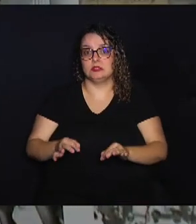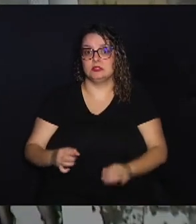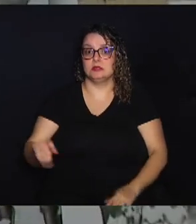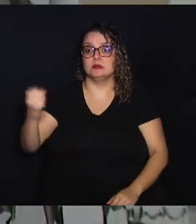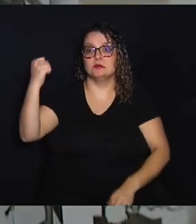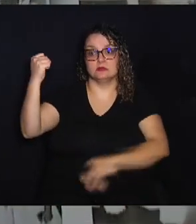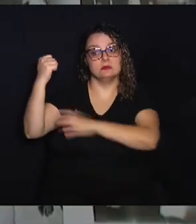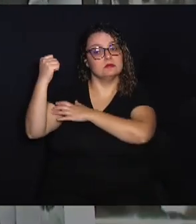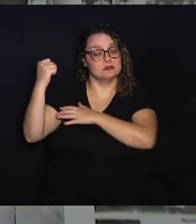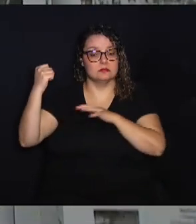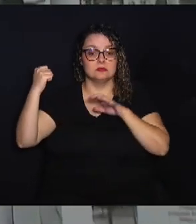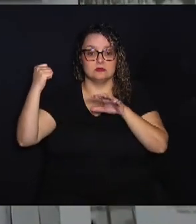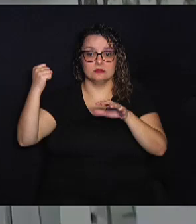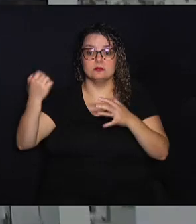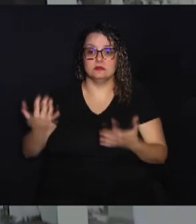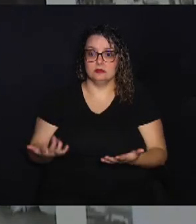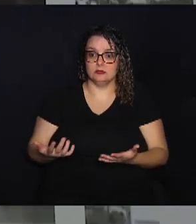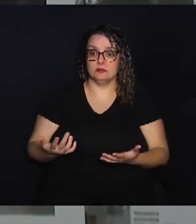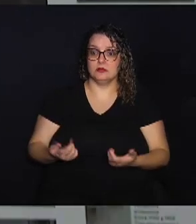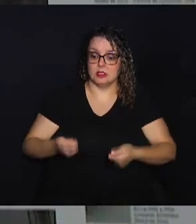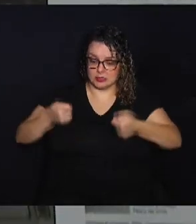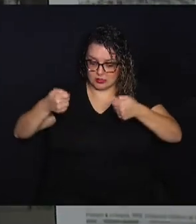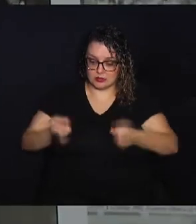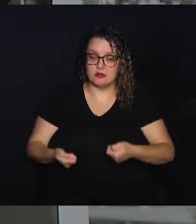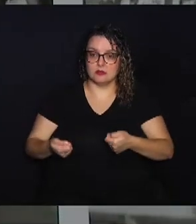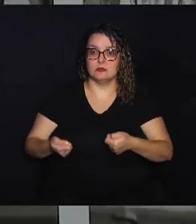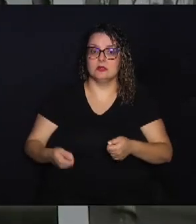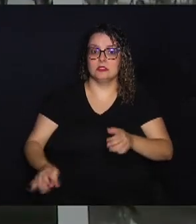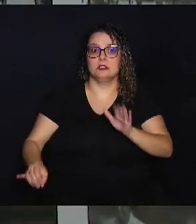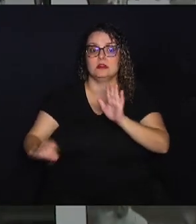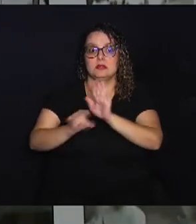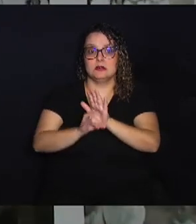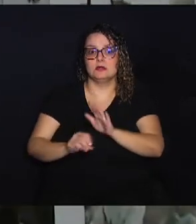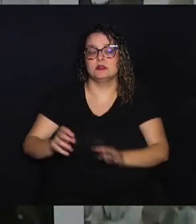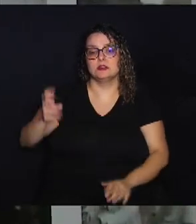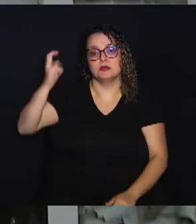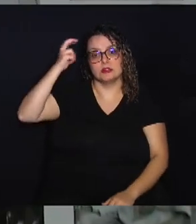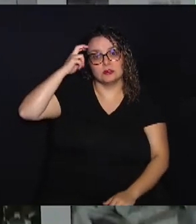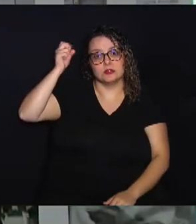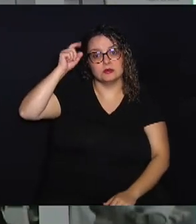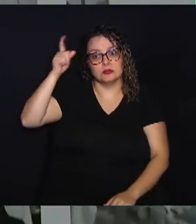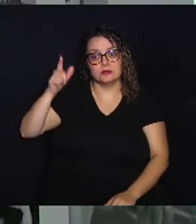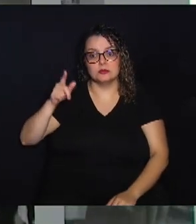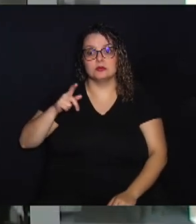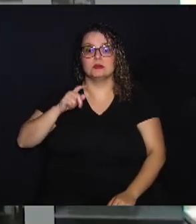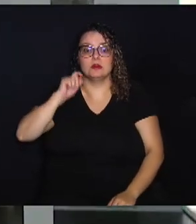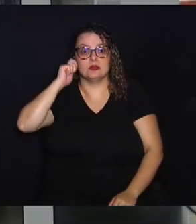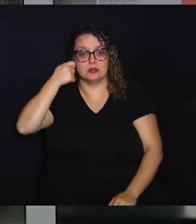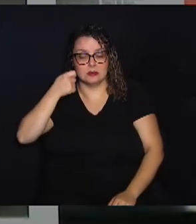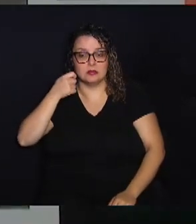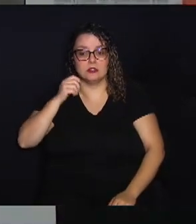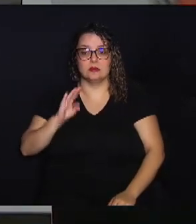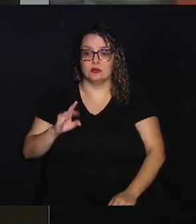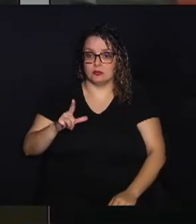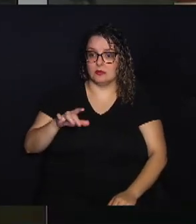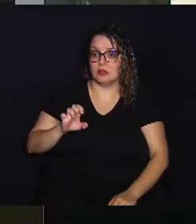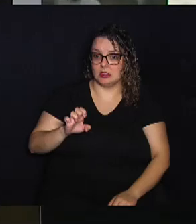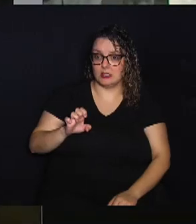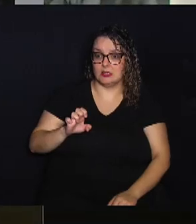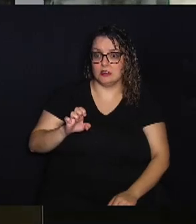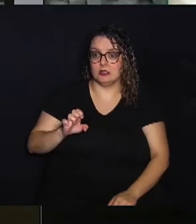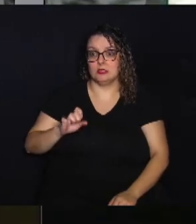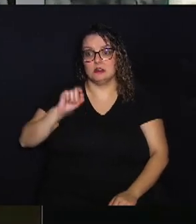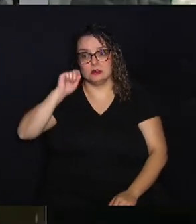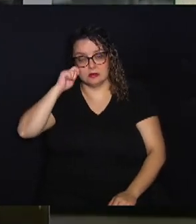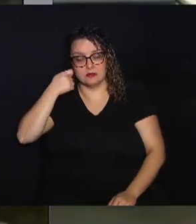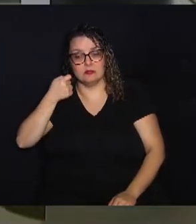e essa afirmação da identidade cultural negra. E no baile do Pérola Negra, nessa exposição, a gente trouxe